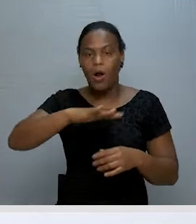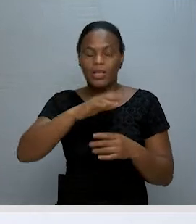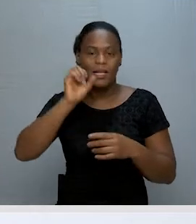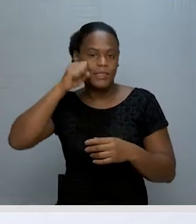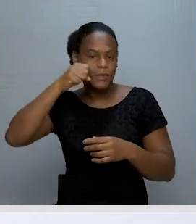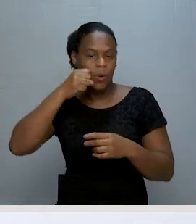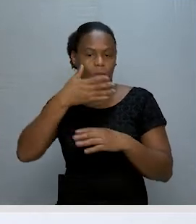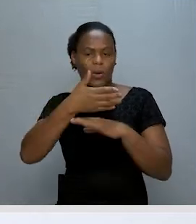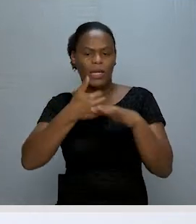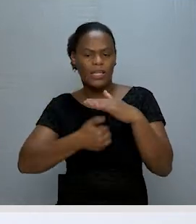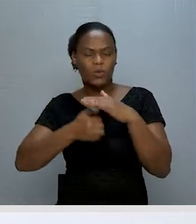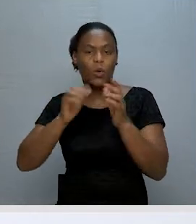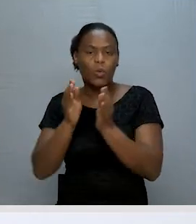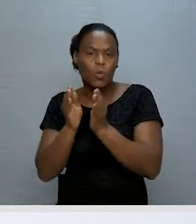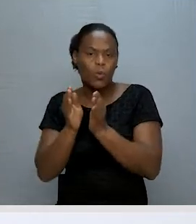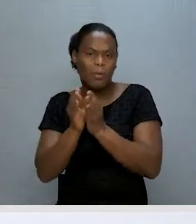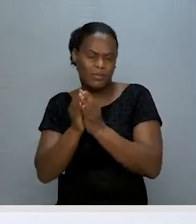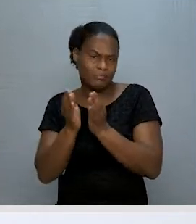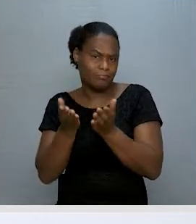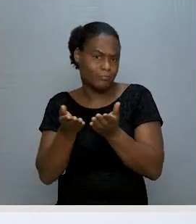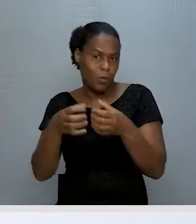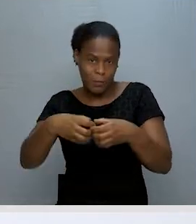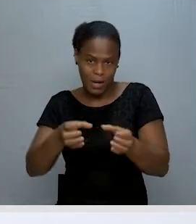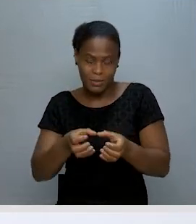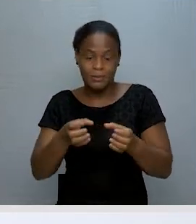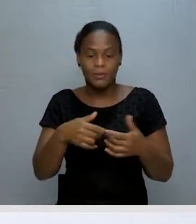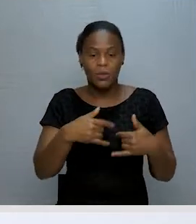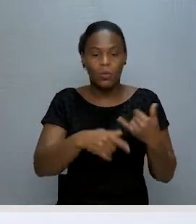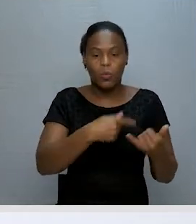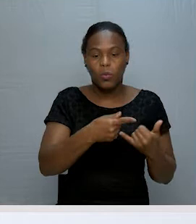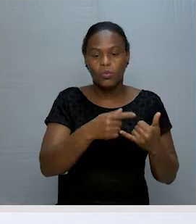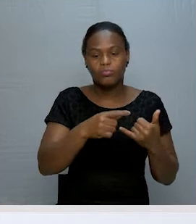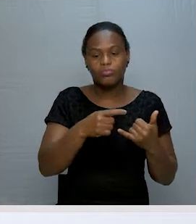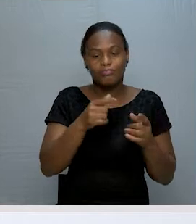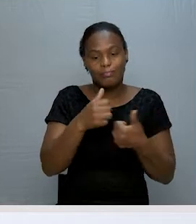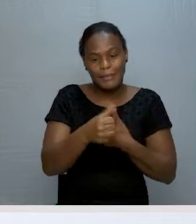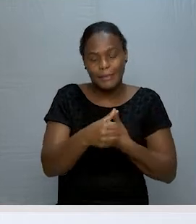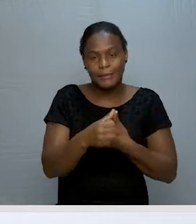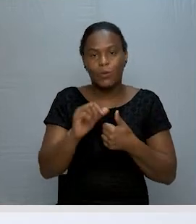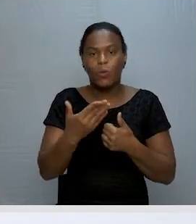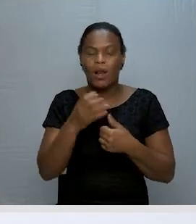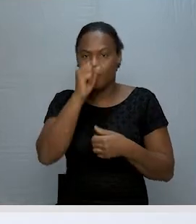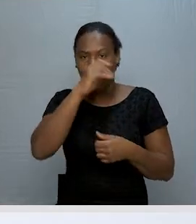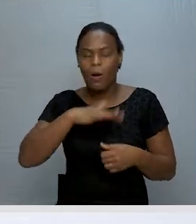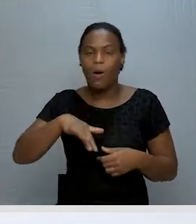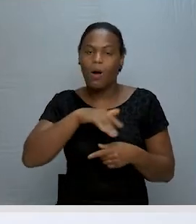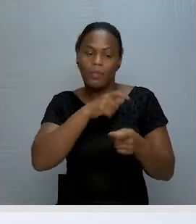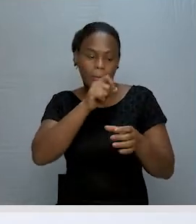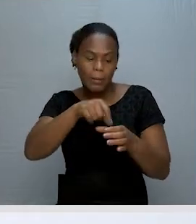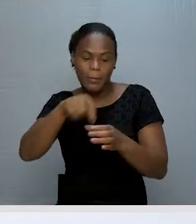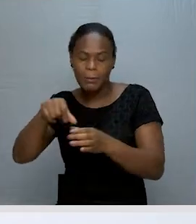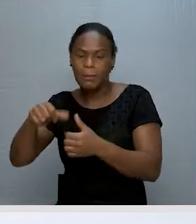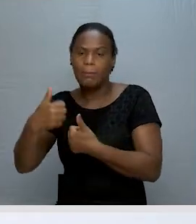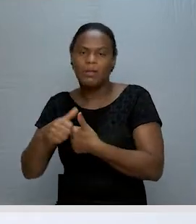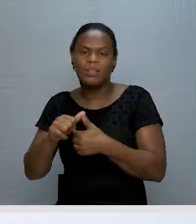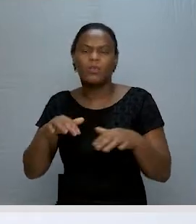com tomates e o restante com batatas. Que parte da horta foi plantada